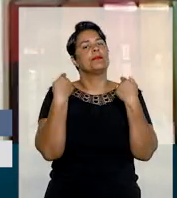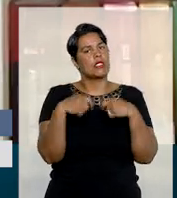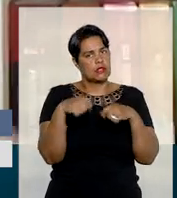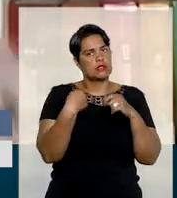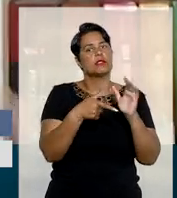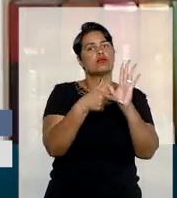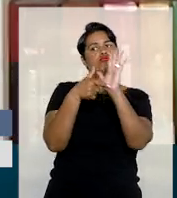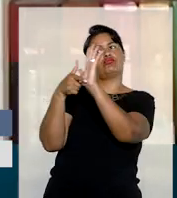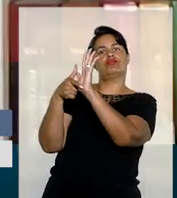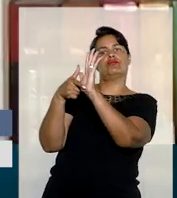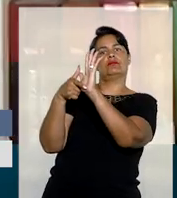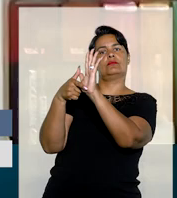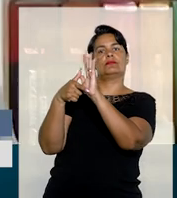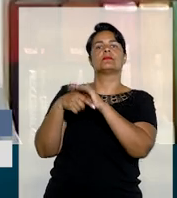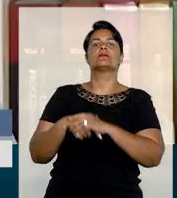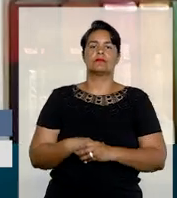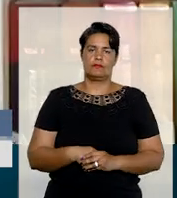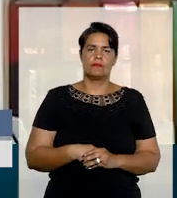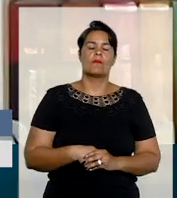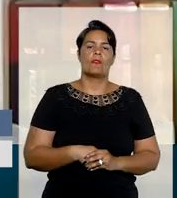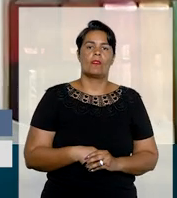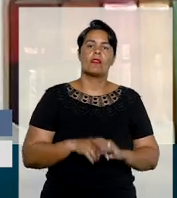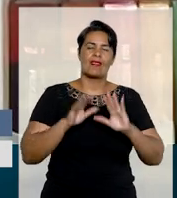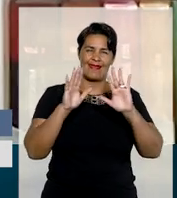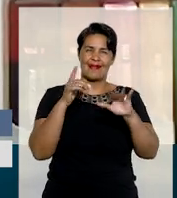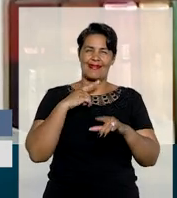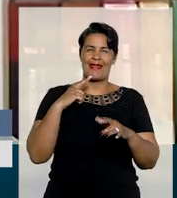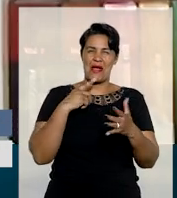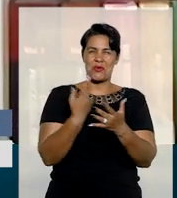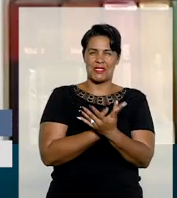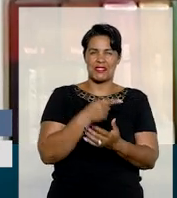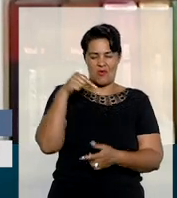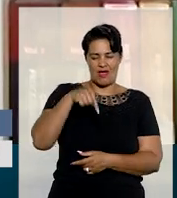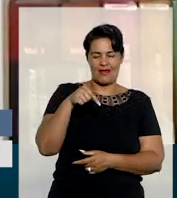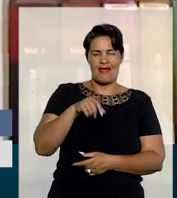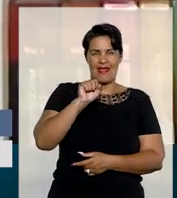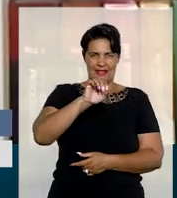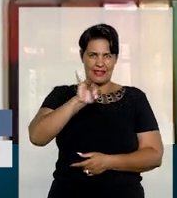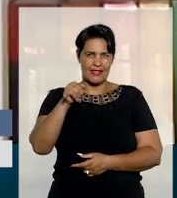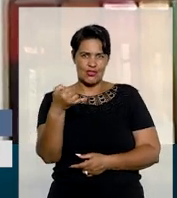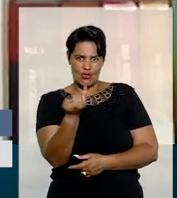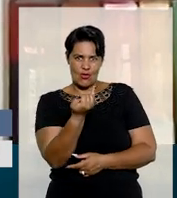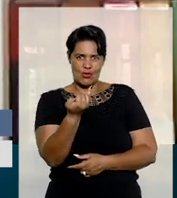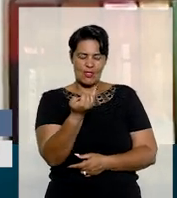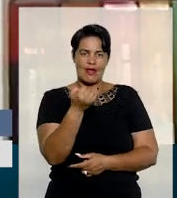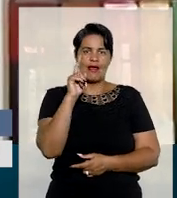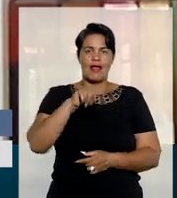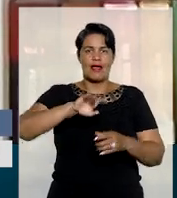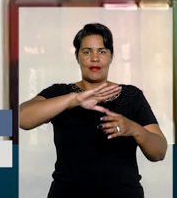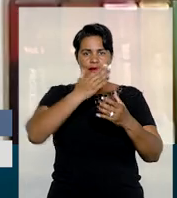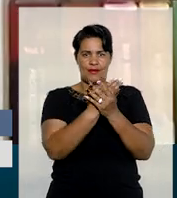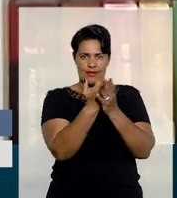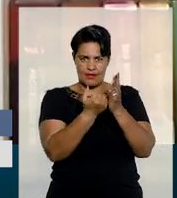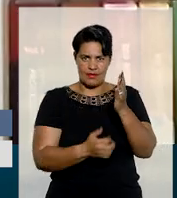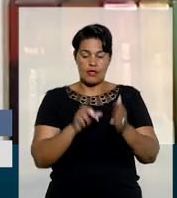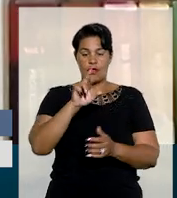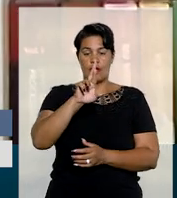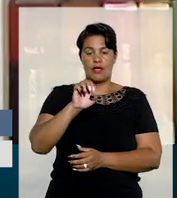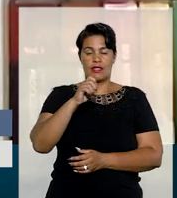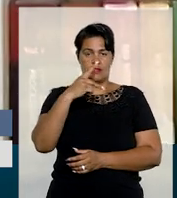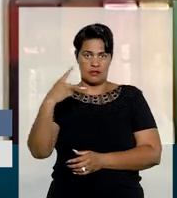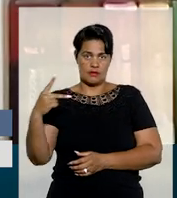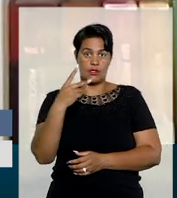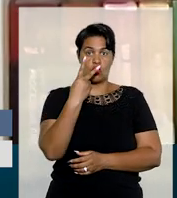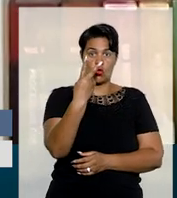material. E o STJ, eu selecionei aqui um julgado para exemplificar isso, né, nos embargos de declaração no